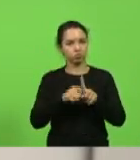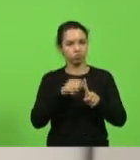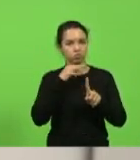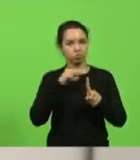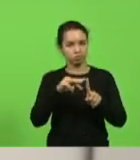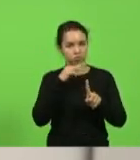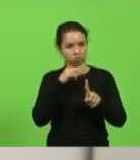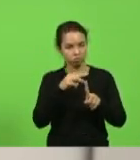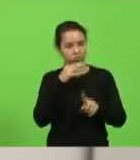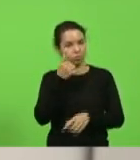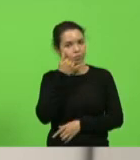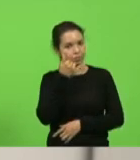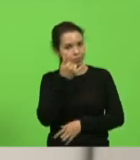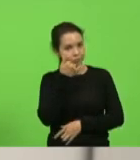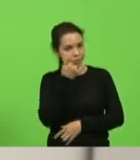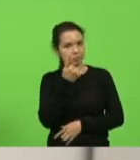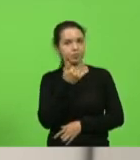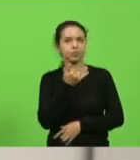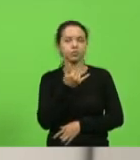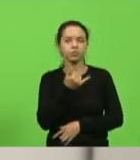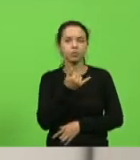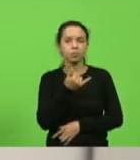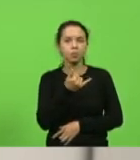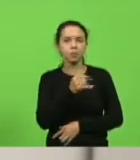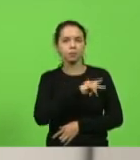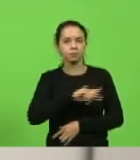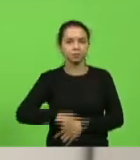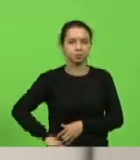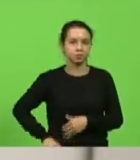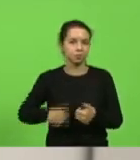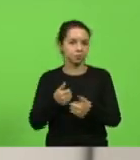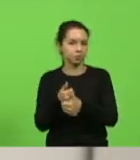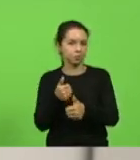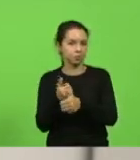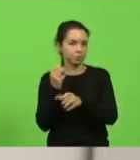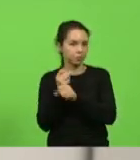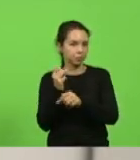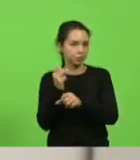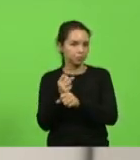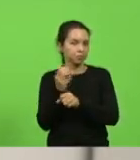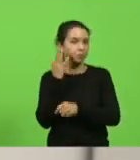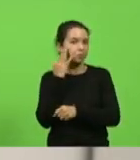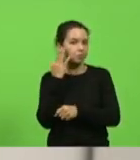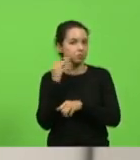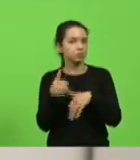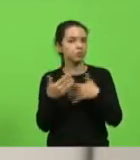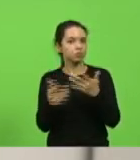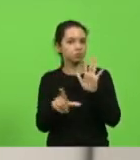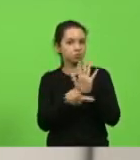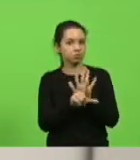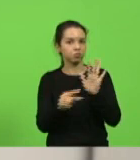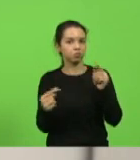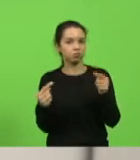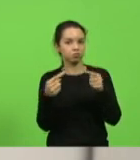com o presidente do Tribunal de Contas, a fim de verificar a eventual legalidade de haver pagamento antecipado sem a prestação